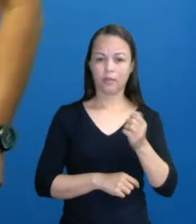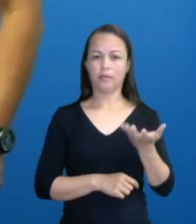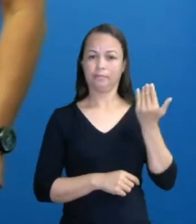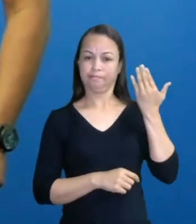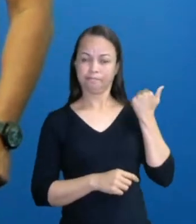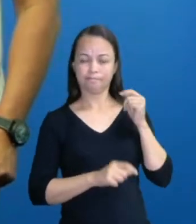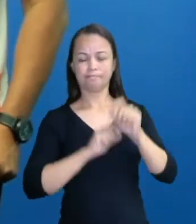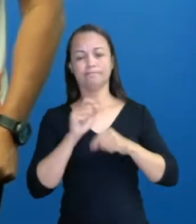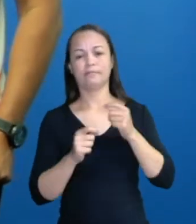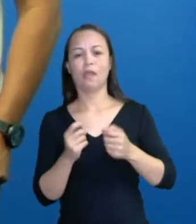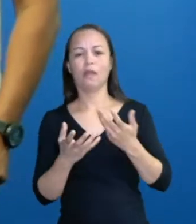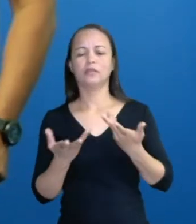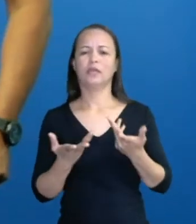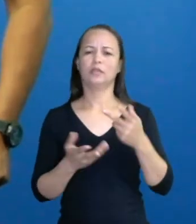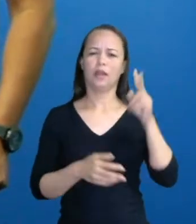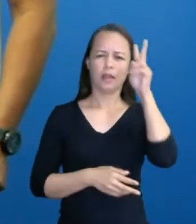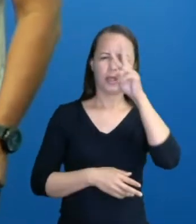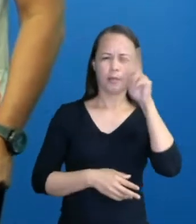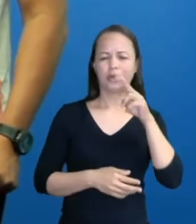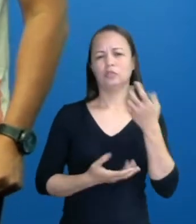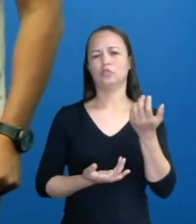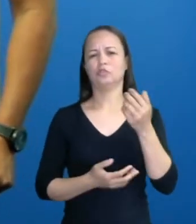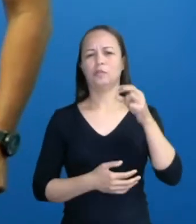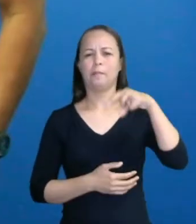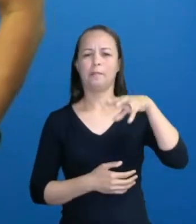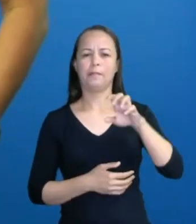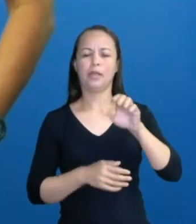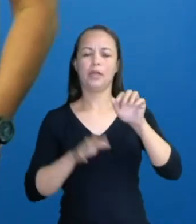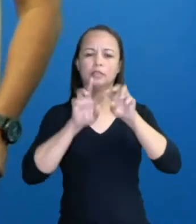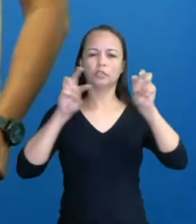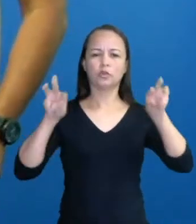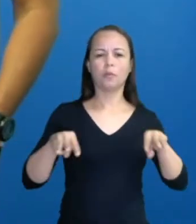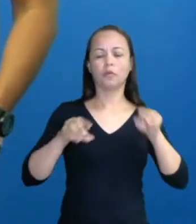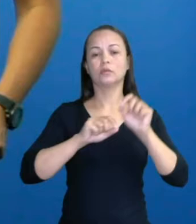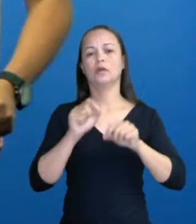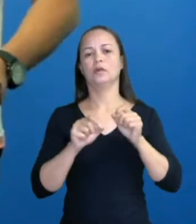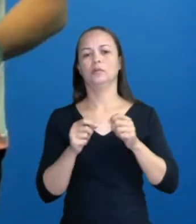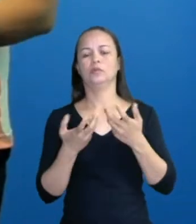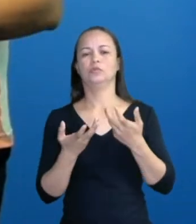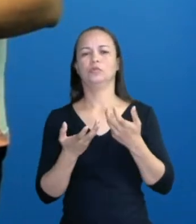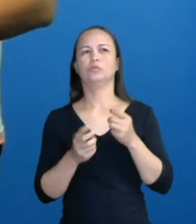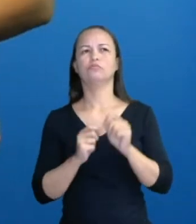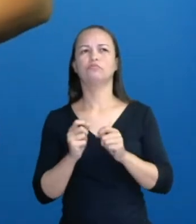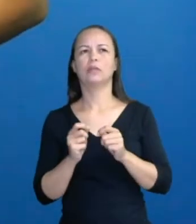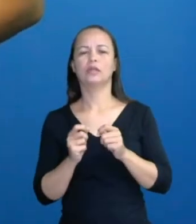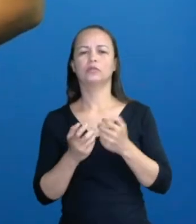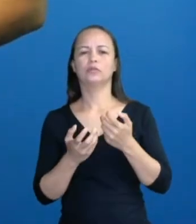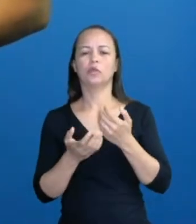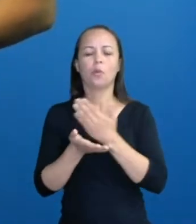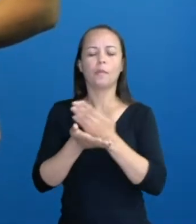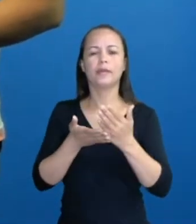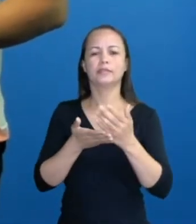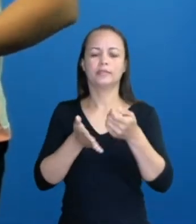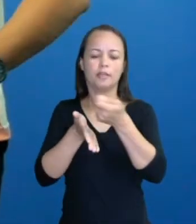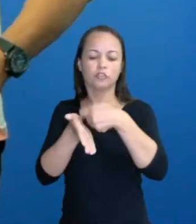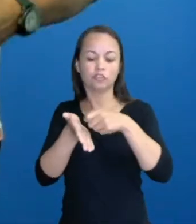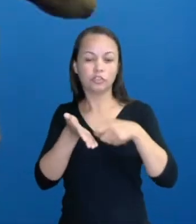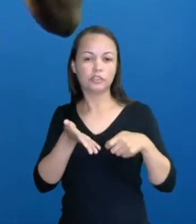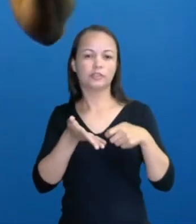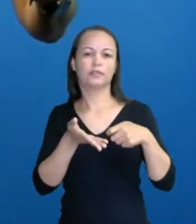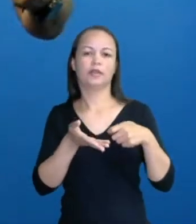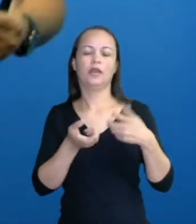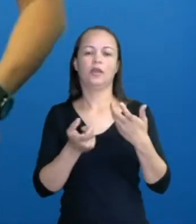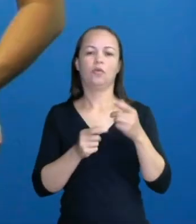da escrita. Lembra lá dos mesopotâmicos, dos sumérios? Inventa-se a escrita, inicia-se a história,